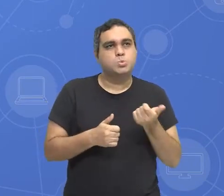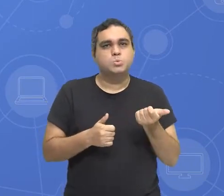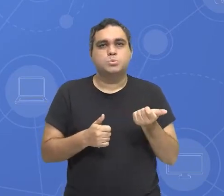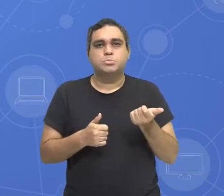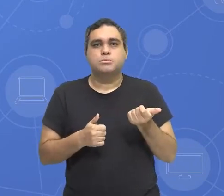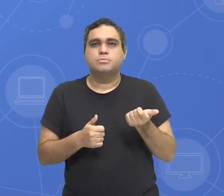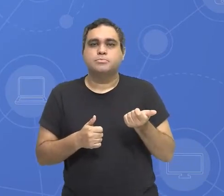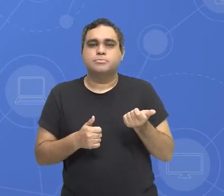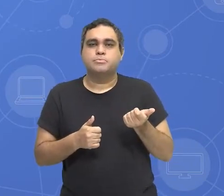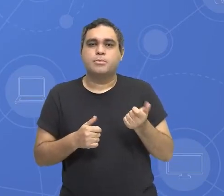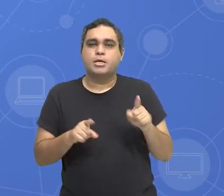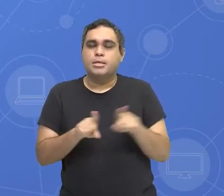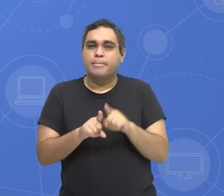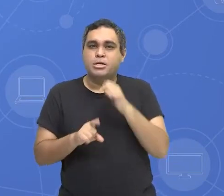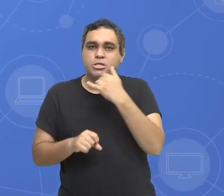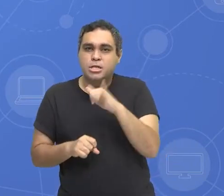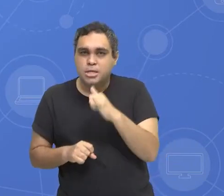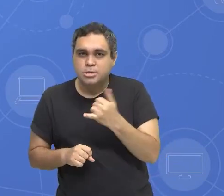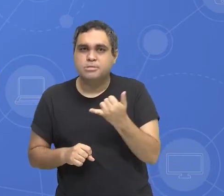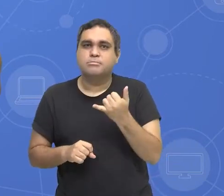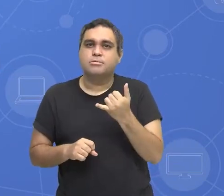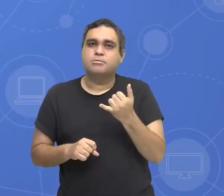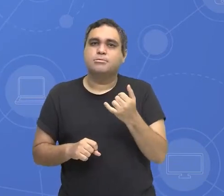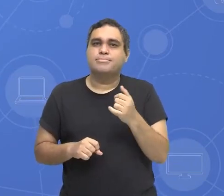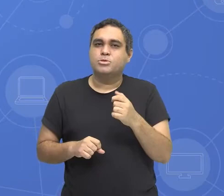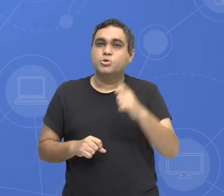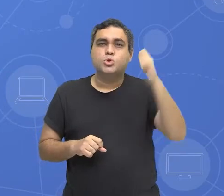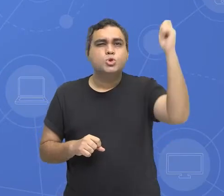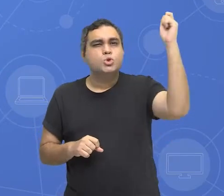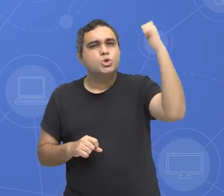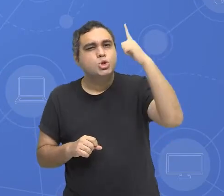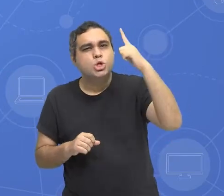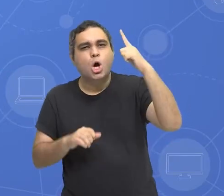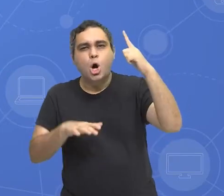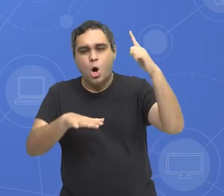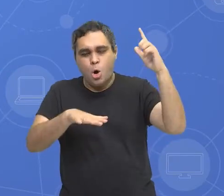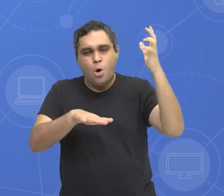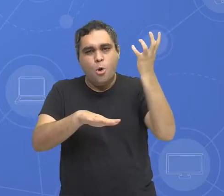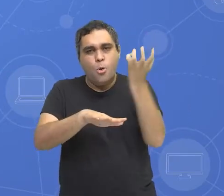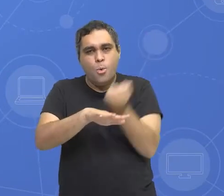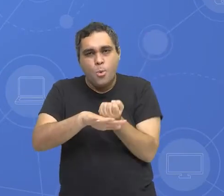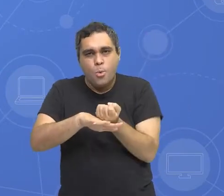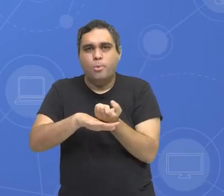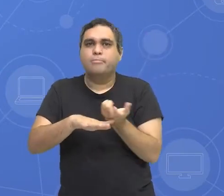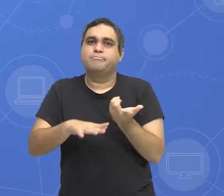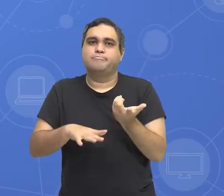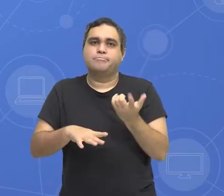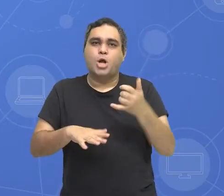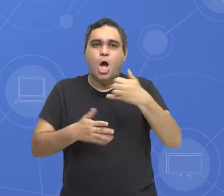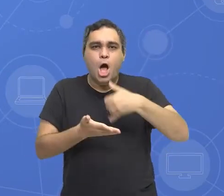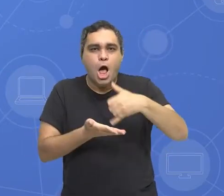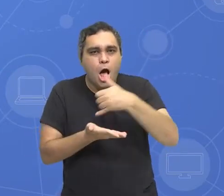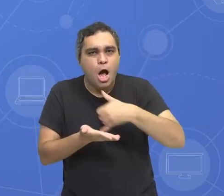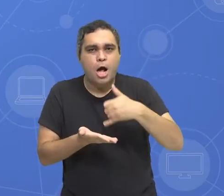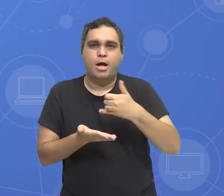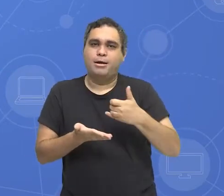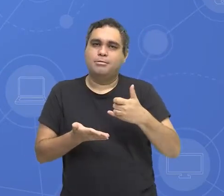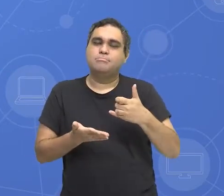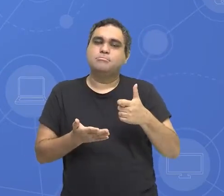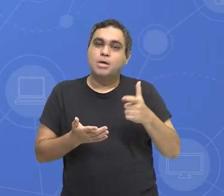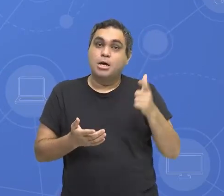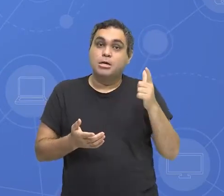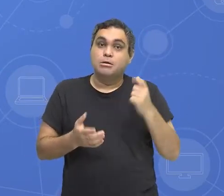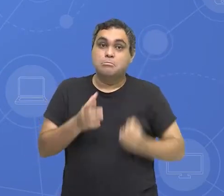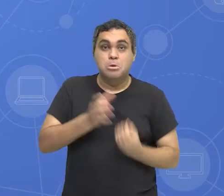a solar, como a eólica, né? Então, tudo isso acabou ajudando neste desenvolvimento. Por quê? Tem que gerar